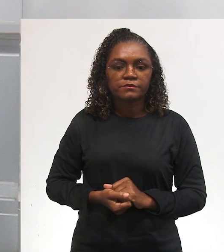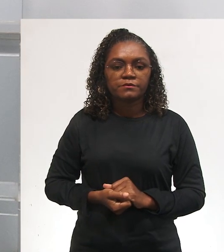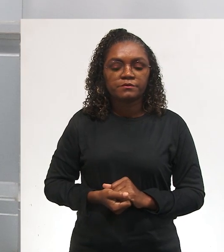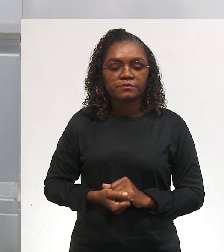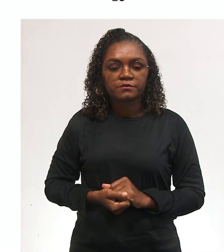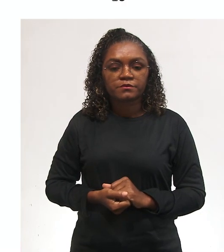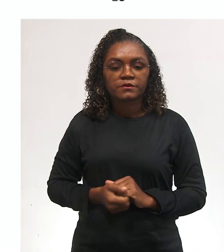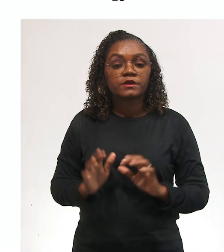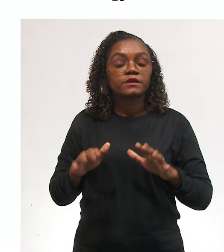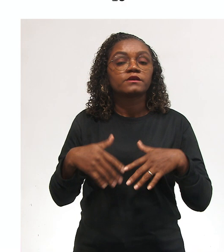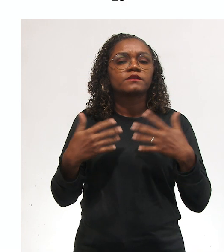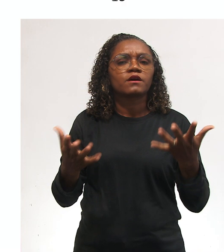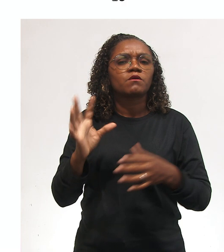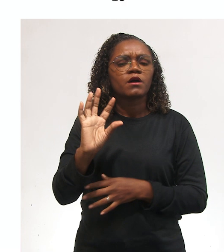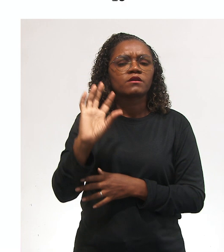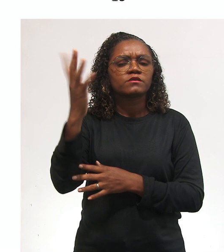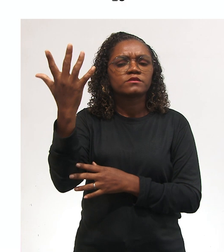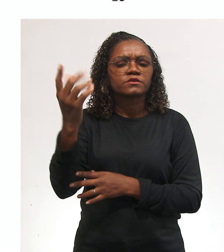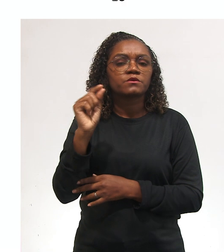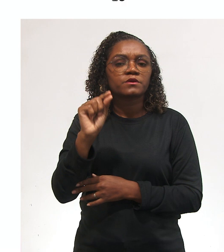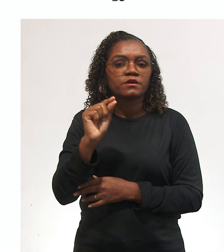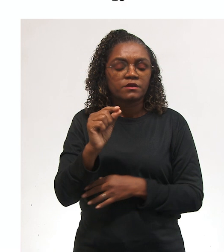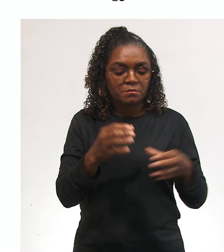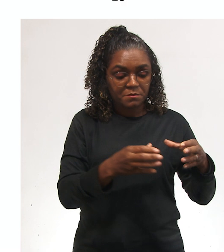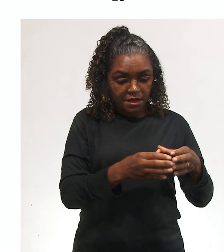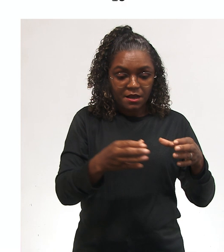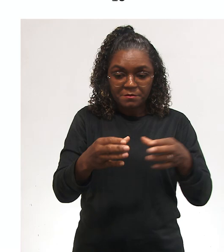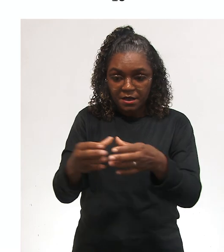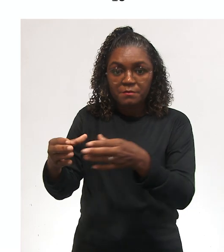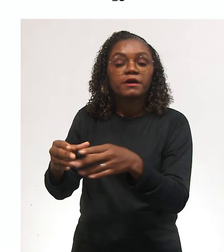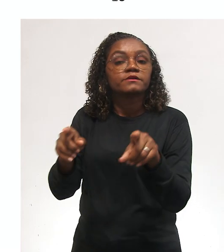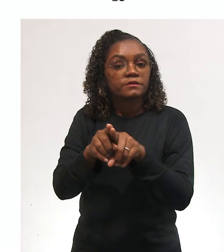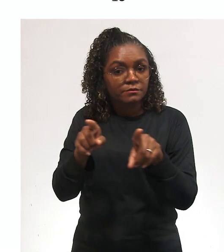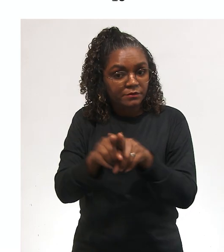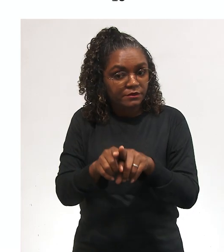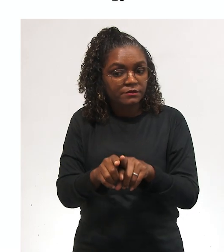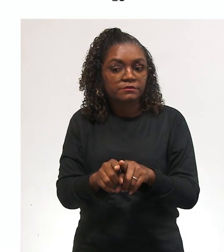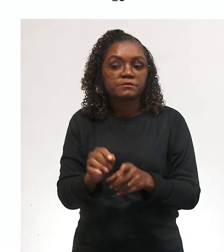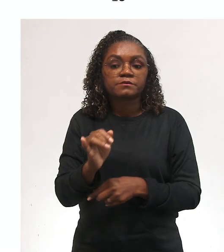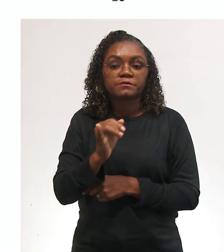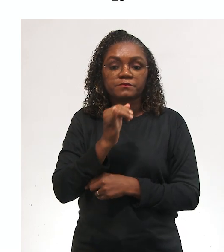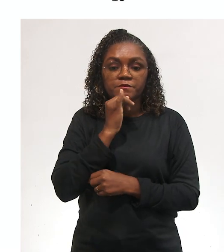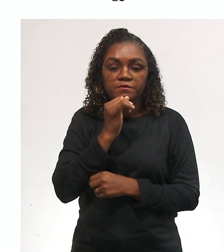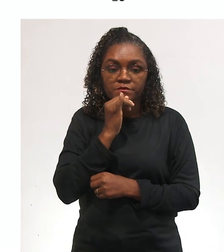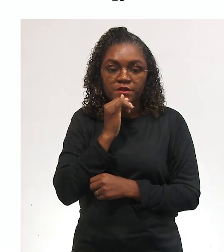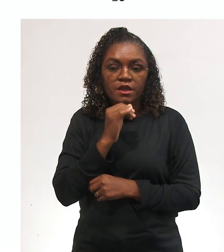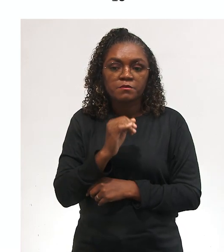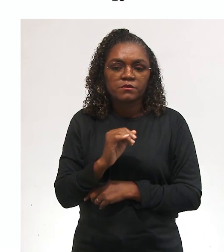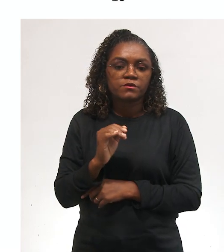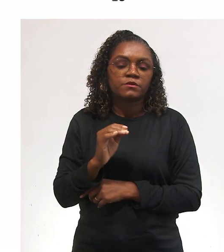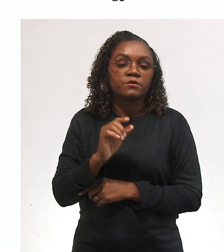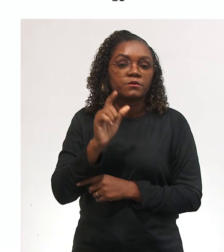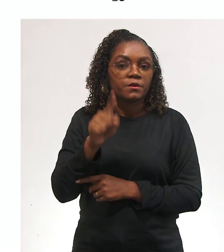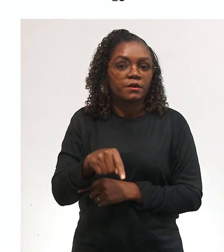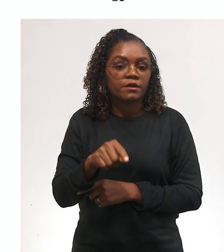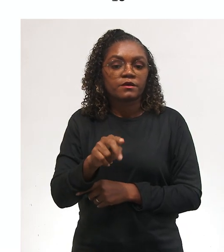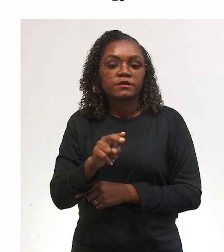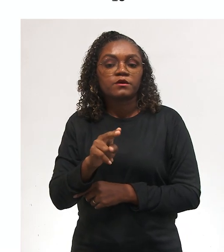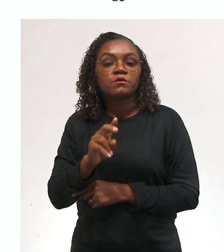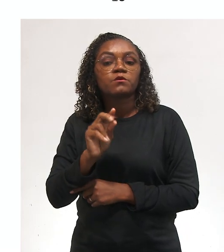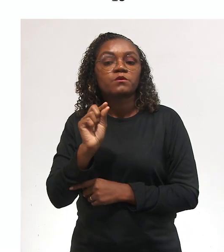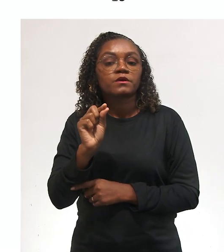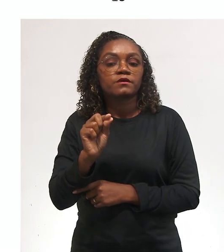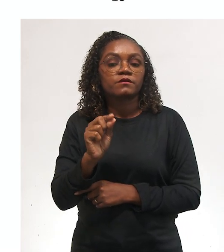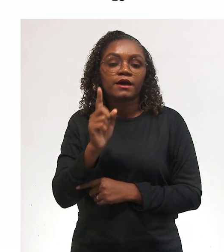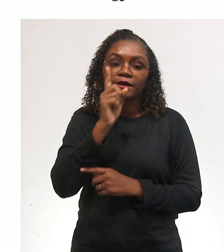melhoria sempre. As causas principais são agrupadas sobre categorias. As mais conhecidas, por exemplo,